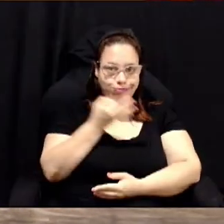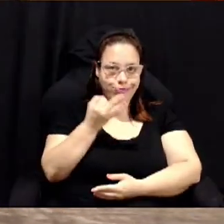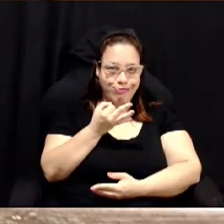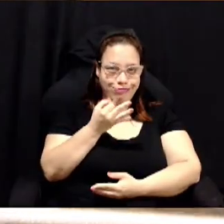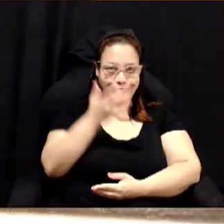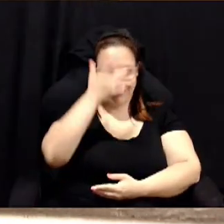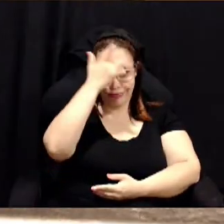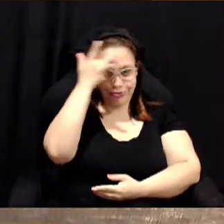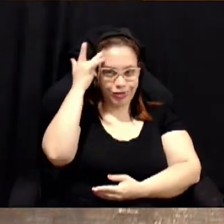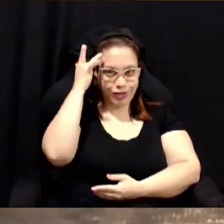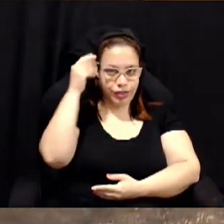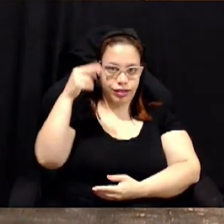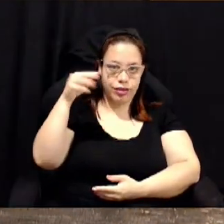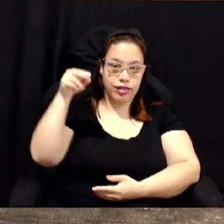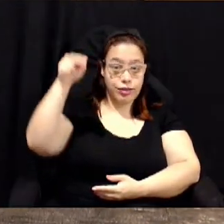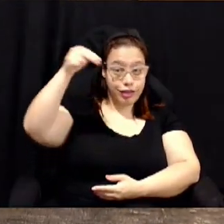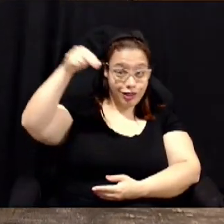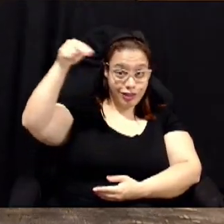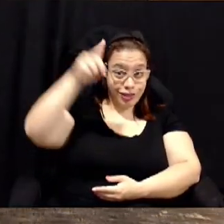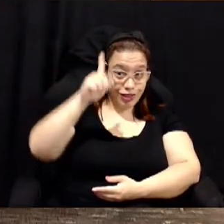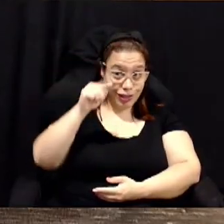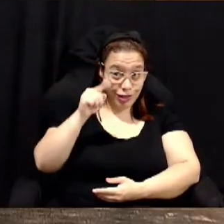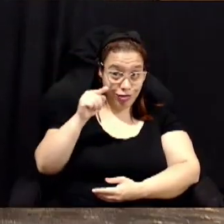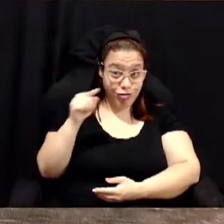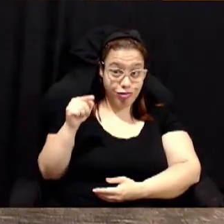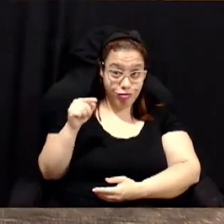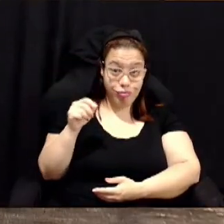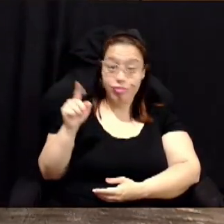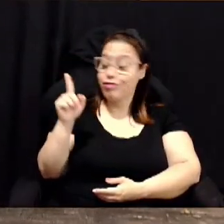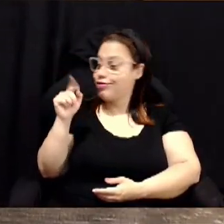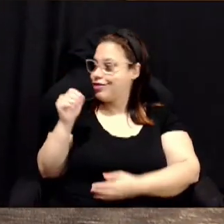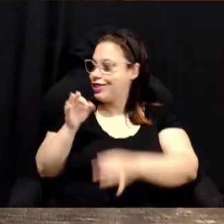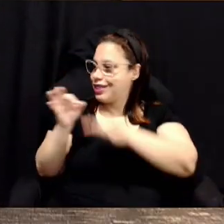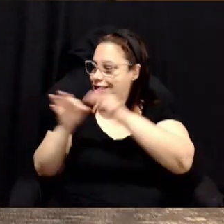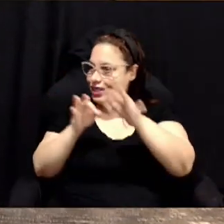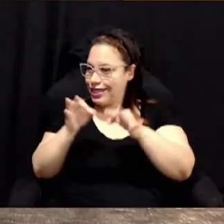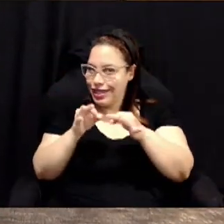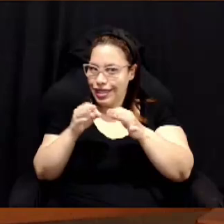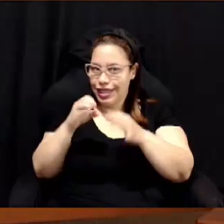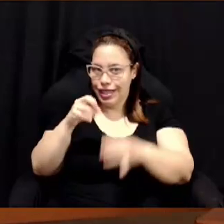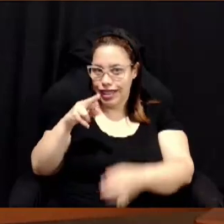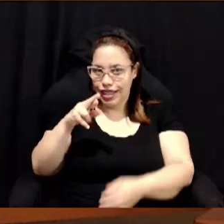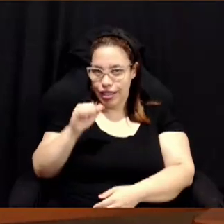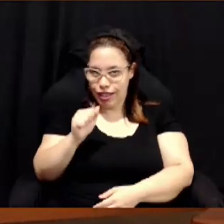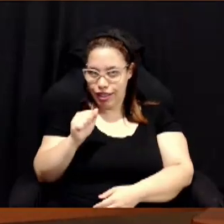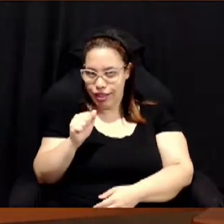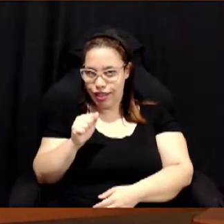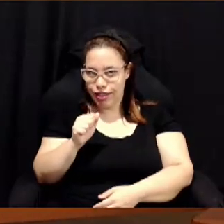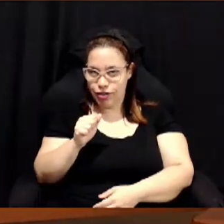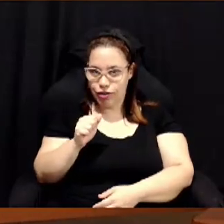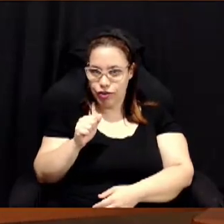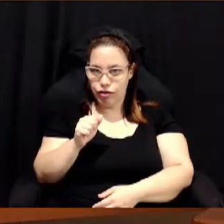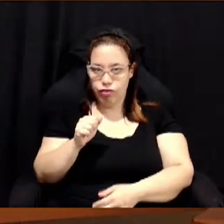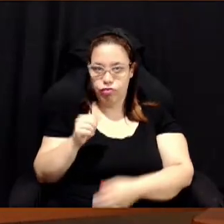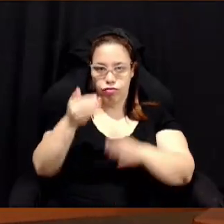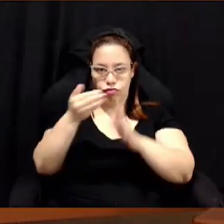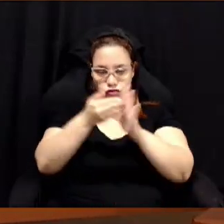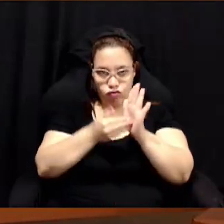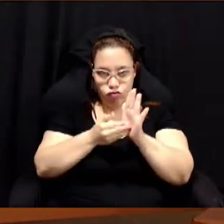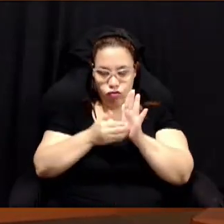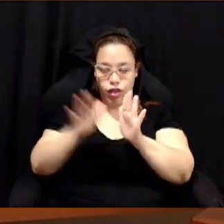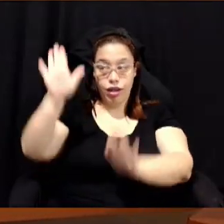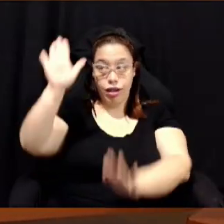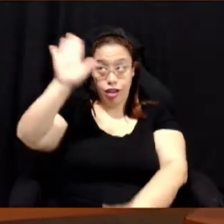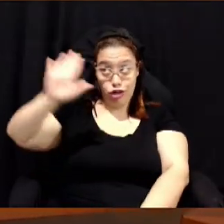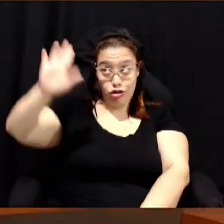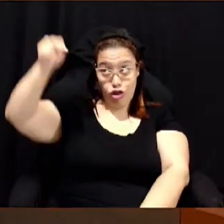norte do nosso país, não é isso? Isso. A gente preparou algumas entradas que vão trazer os elementos dessa região.